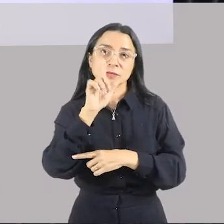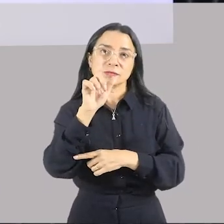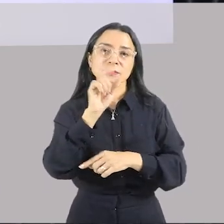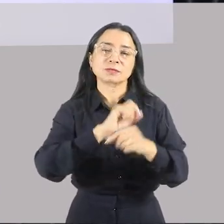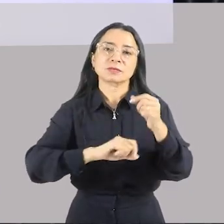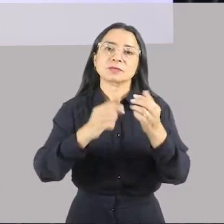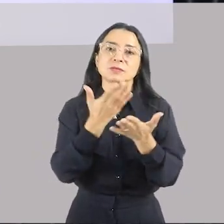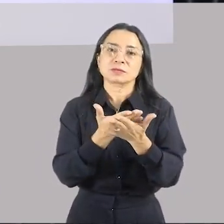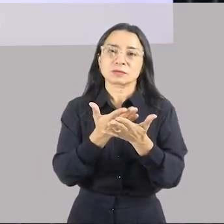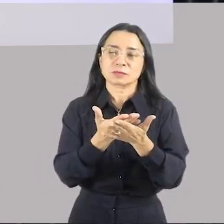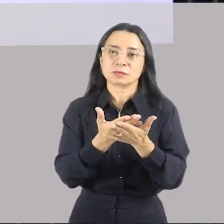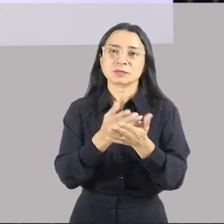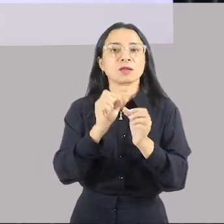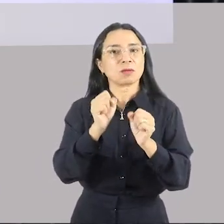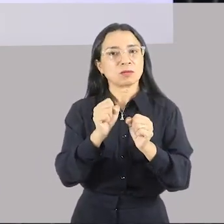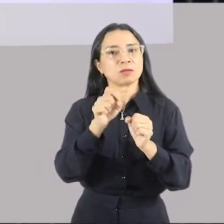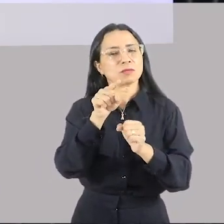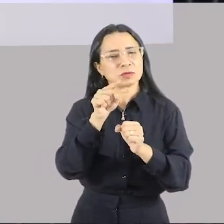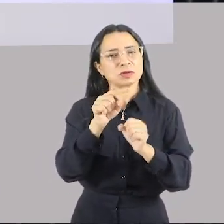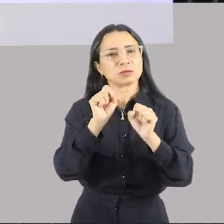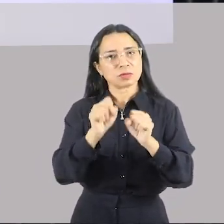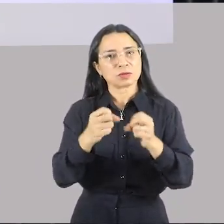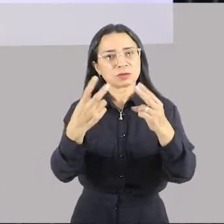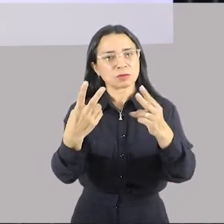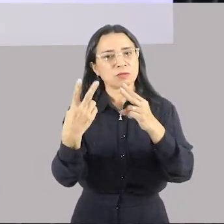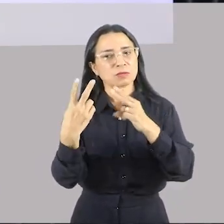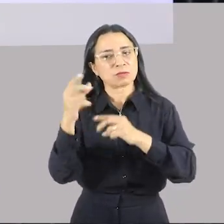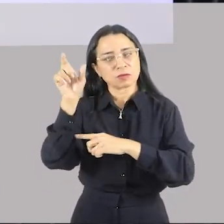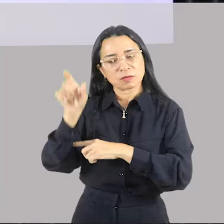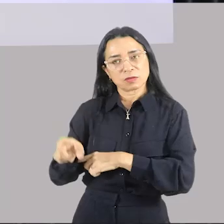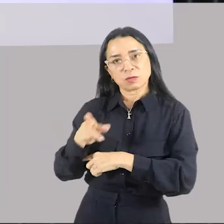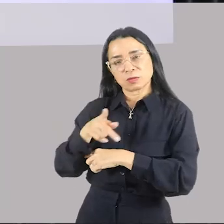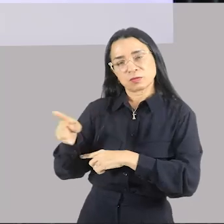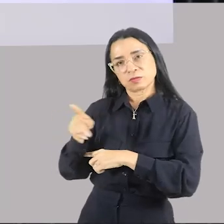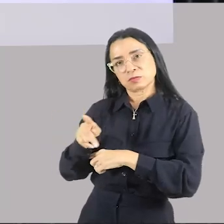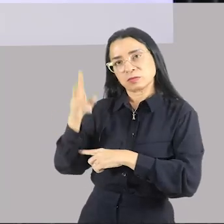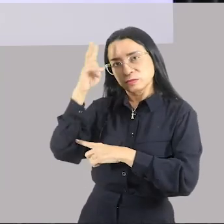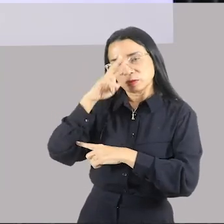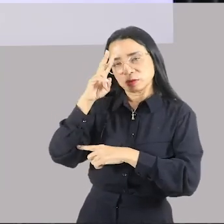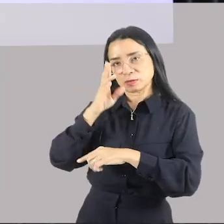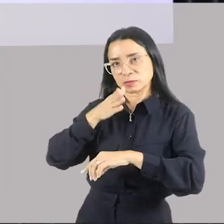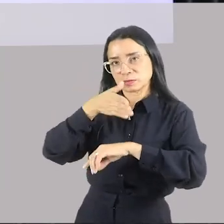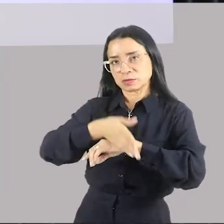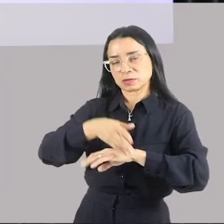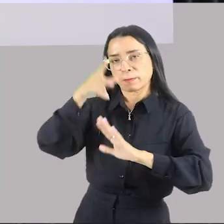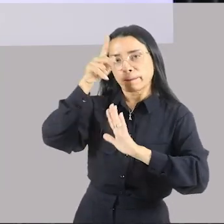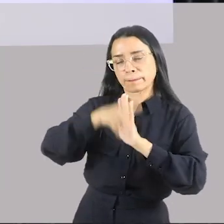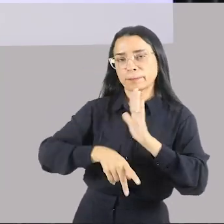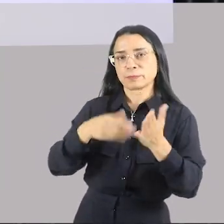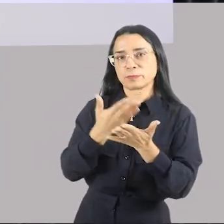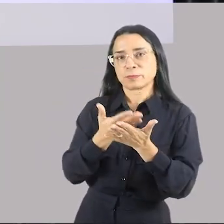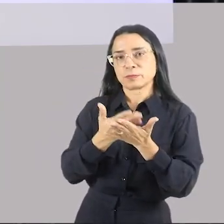ou melhor, que vocês possam me ver na próxima aula. E lembre-se de acessar o plano de estudo